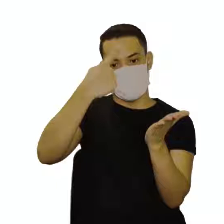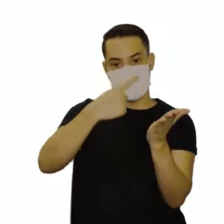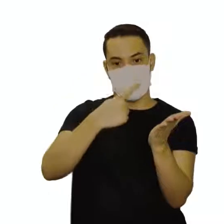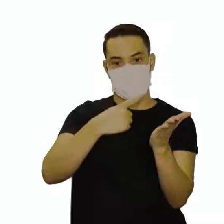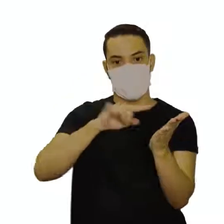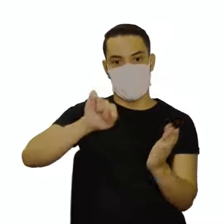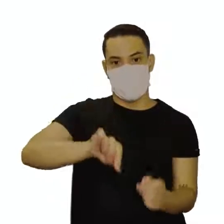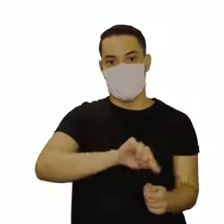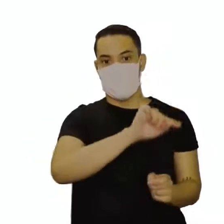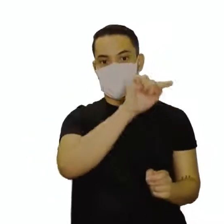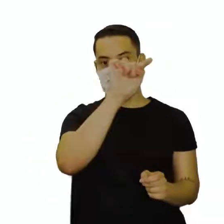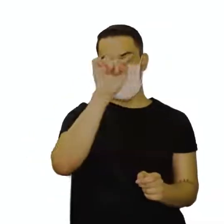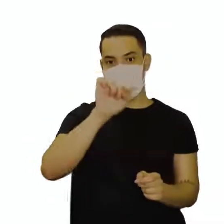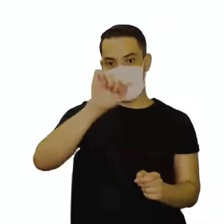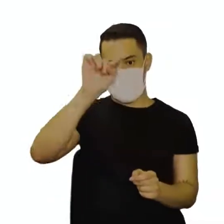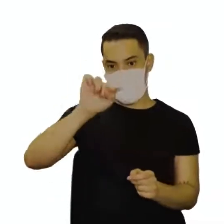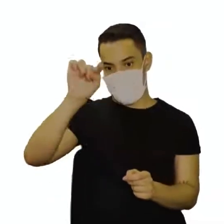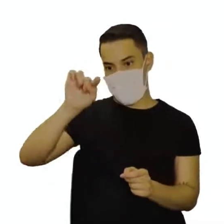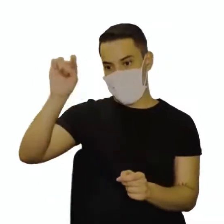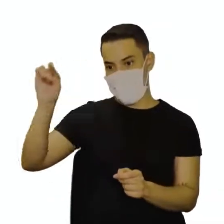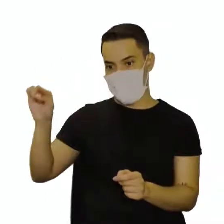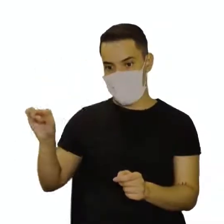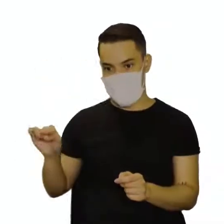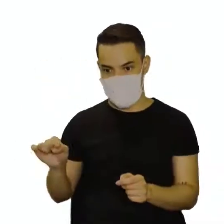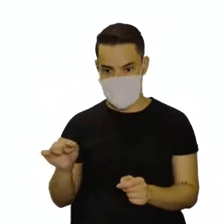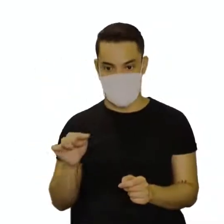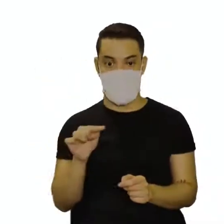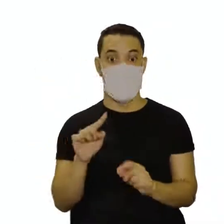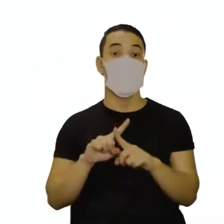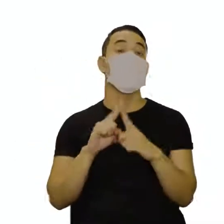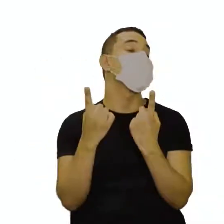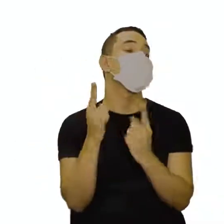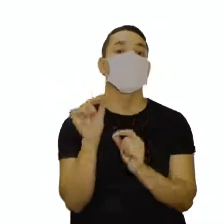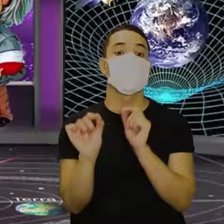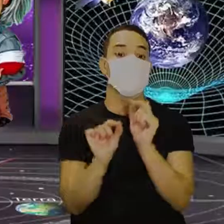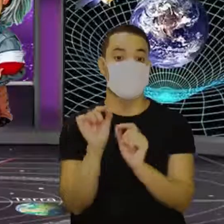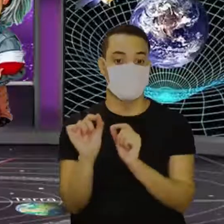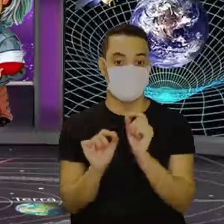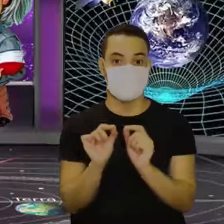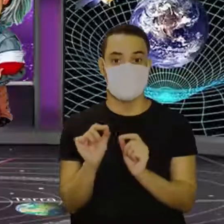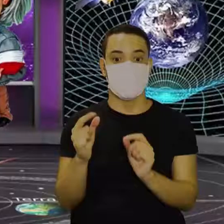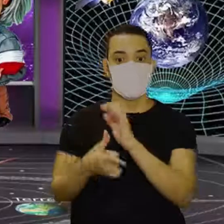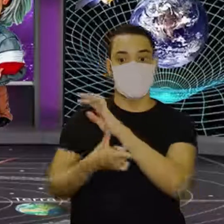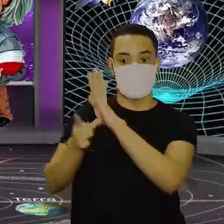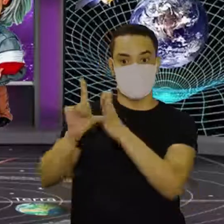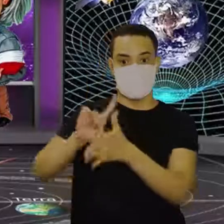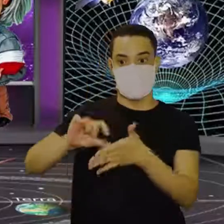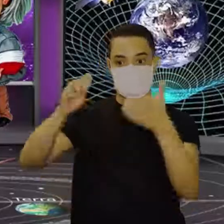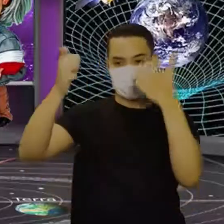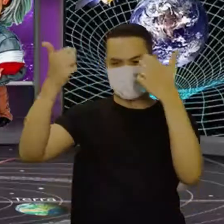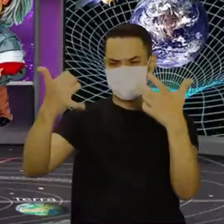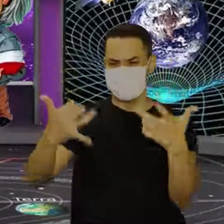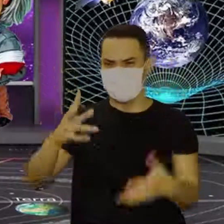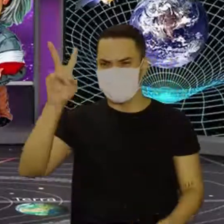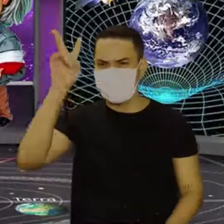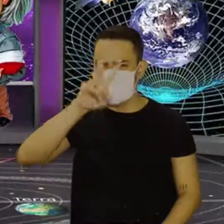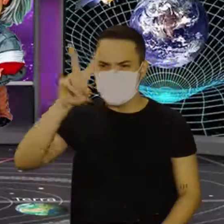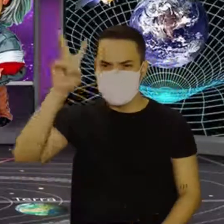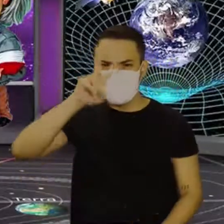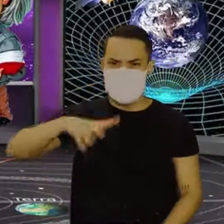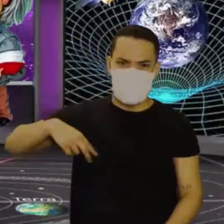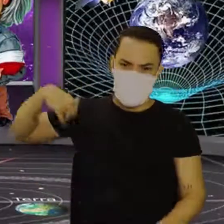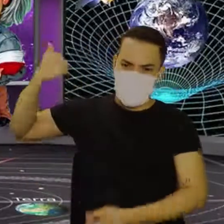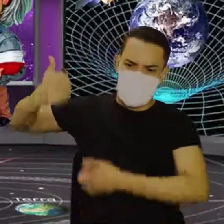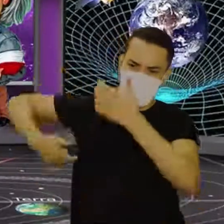menor potencial. Só que aí entra uma questão. O que eu já falei para vocês desde o início que nós